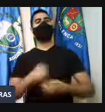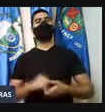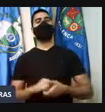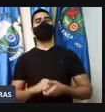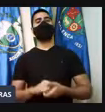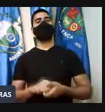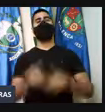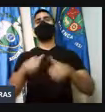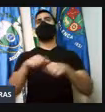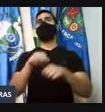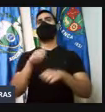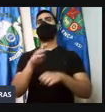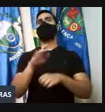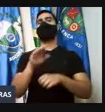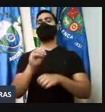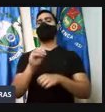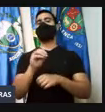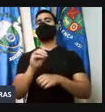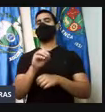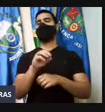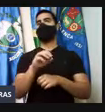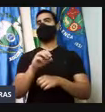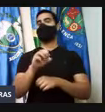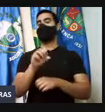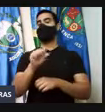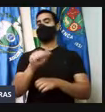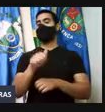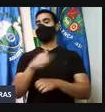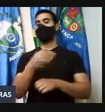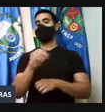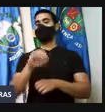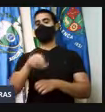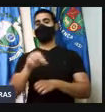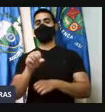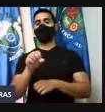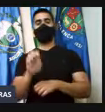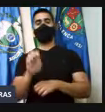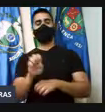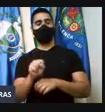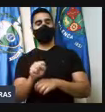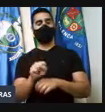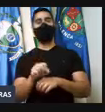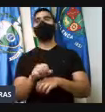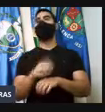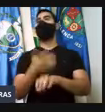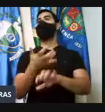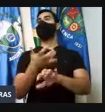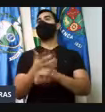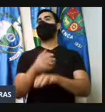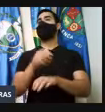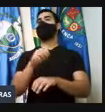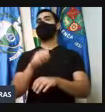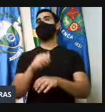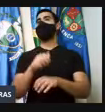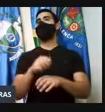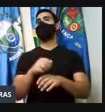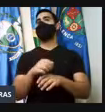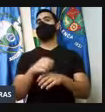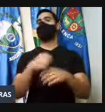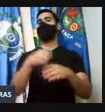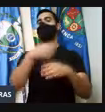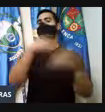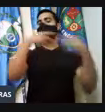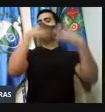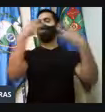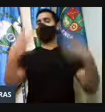divisa dos bairros de São José dos Palmeiras, Espala, denominado Praça Arco-Íris, e todas as vias públicas em torno para a